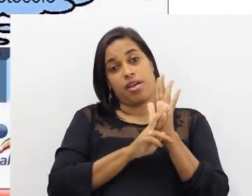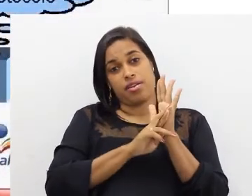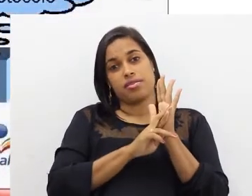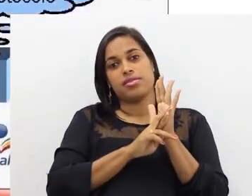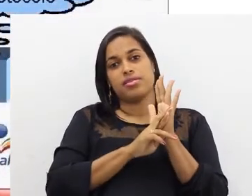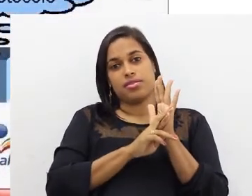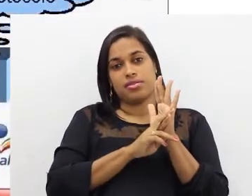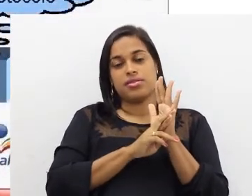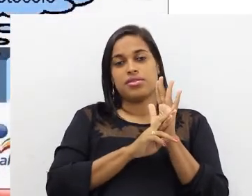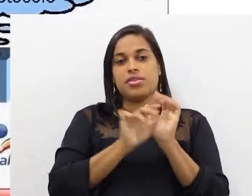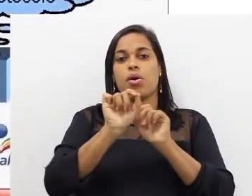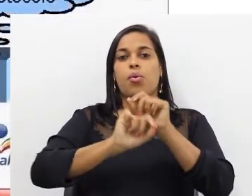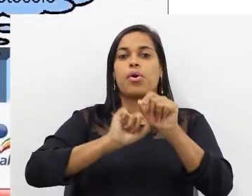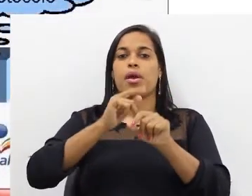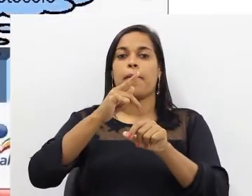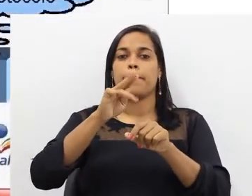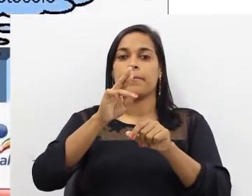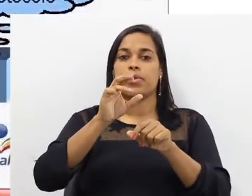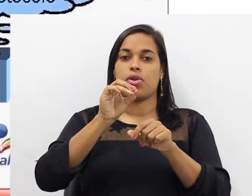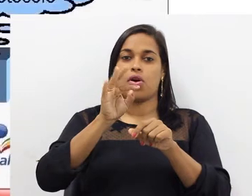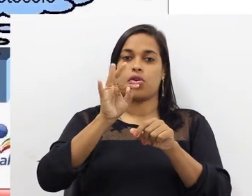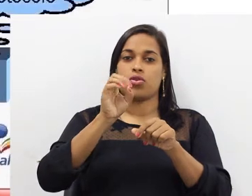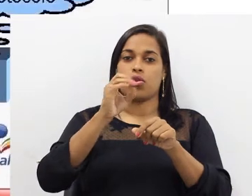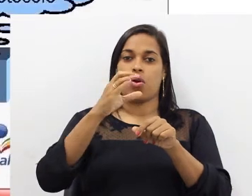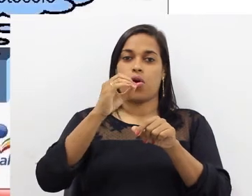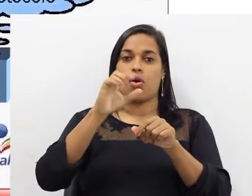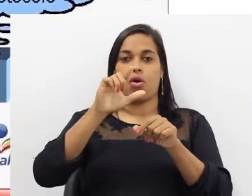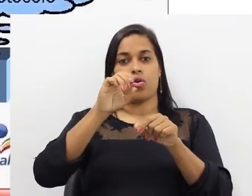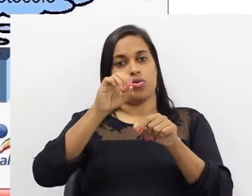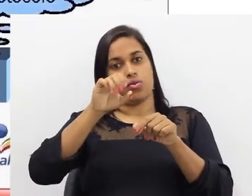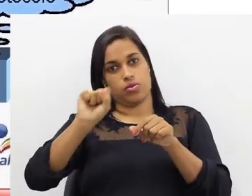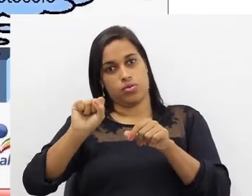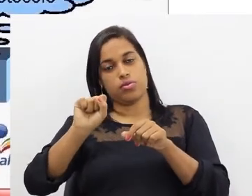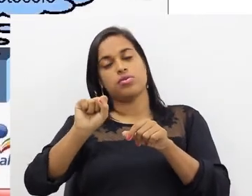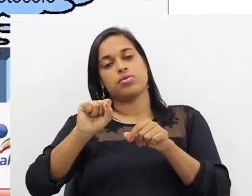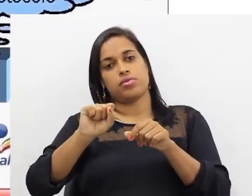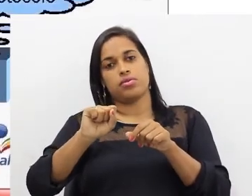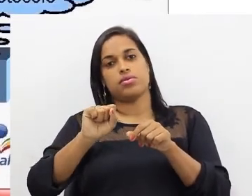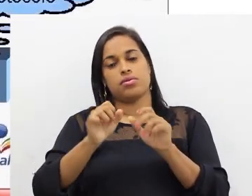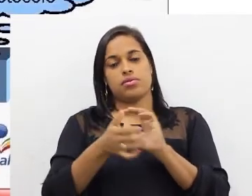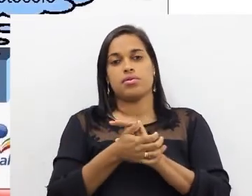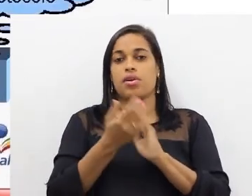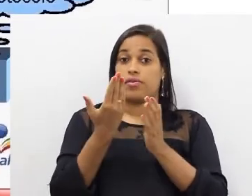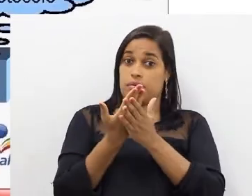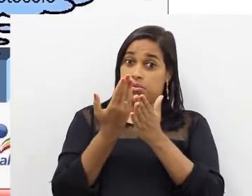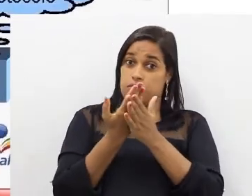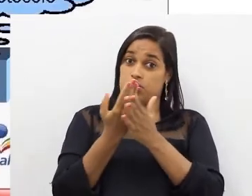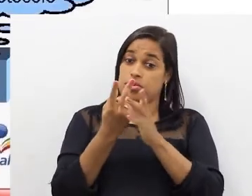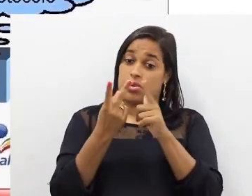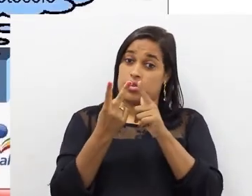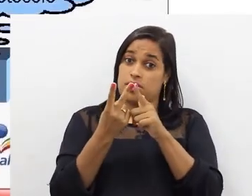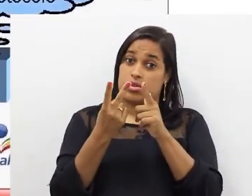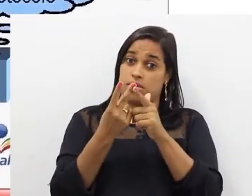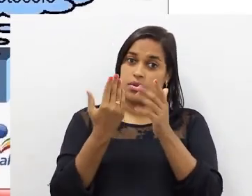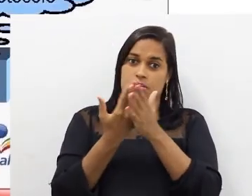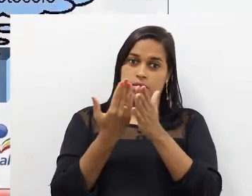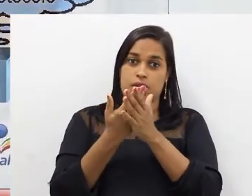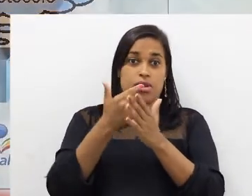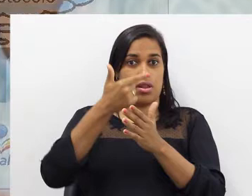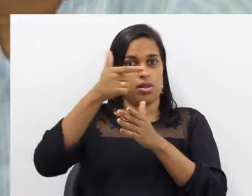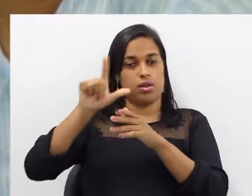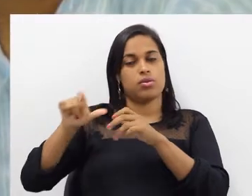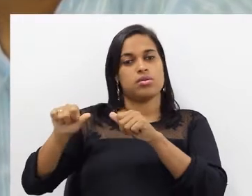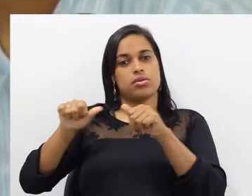denominadas de protocolos. O objeto protocolo a gente vai estudar na nossa segunda aula, na próxima